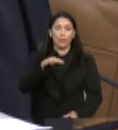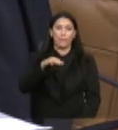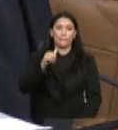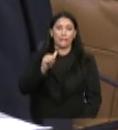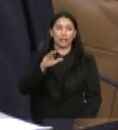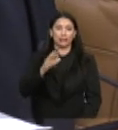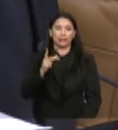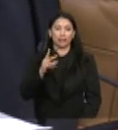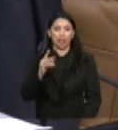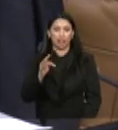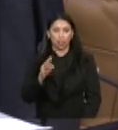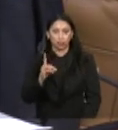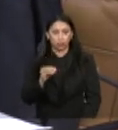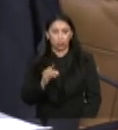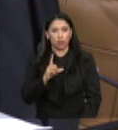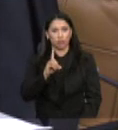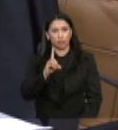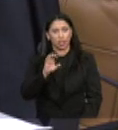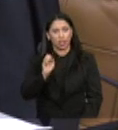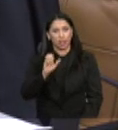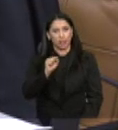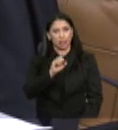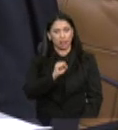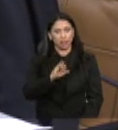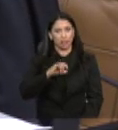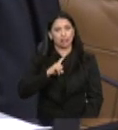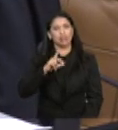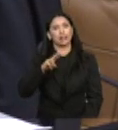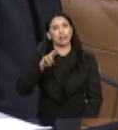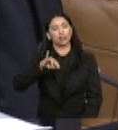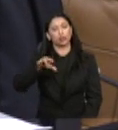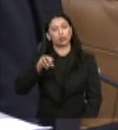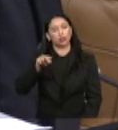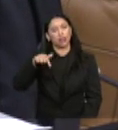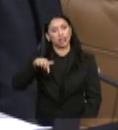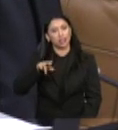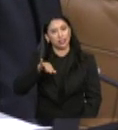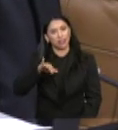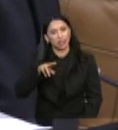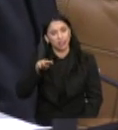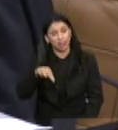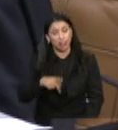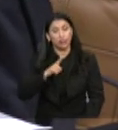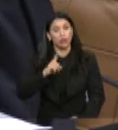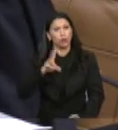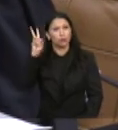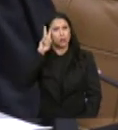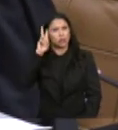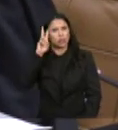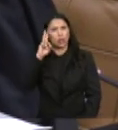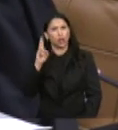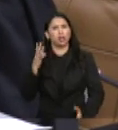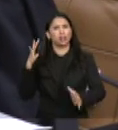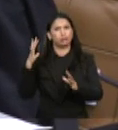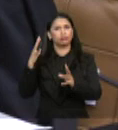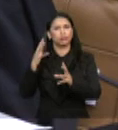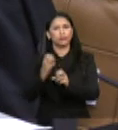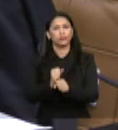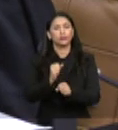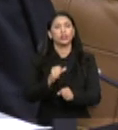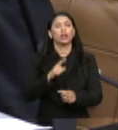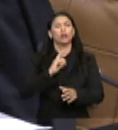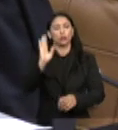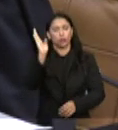Joaquim Nabuco foi uma figura Histórica de inestimável construção da civilização brasileira